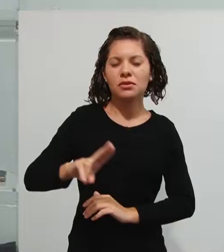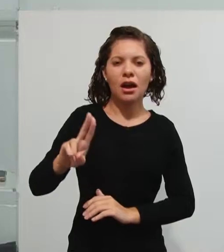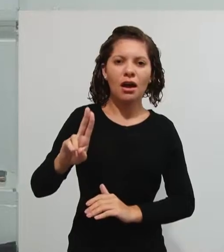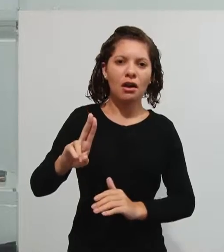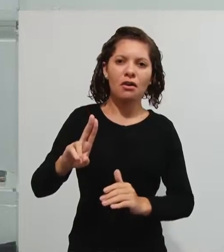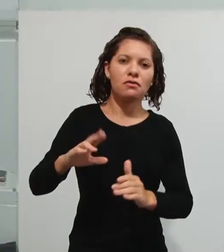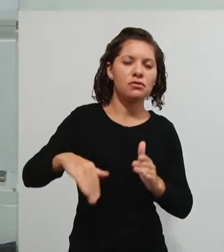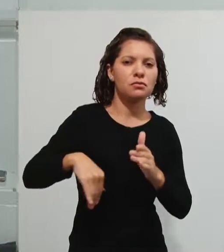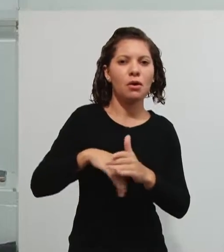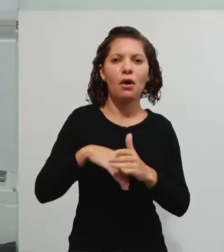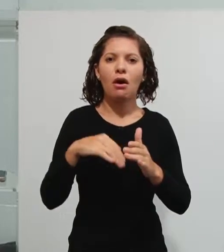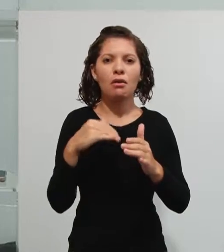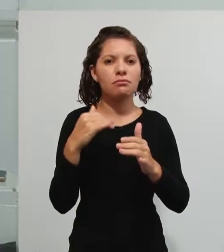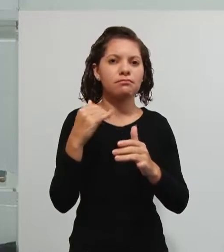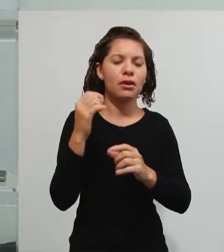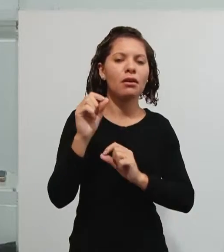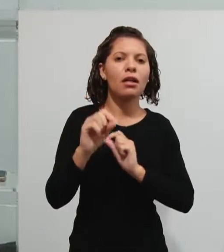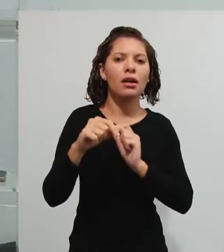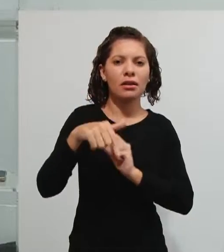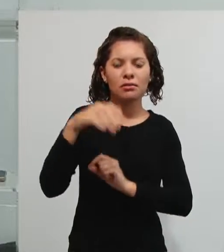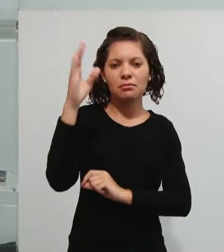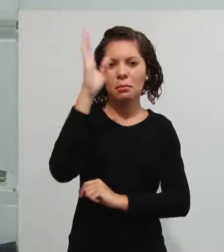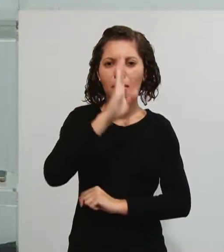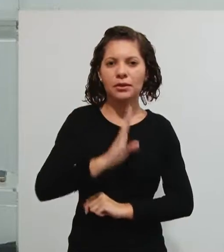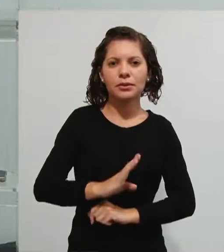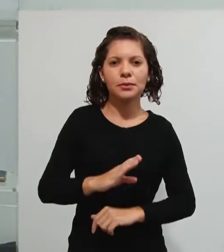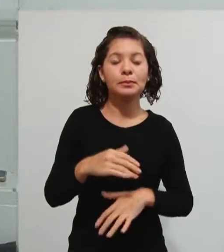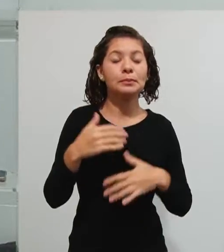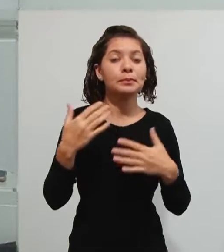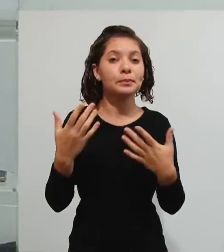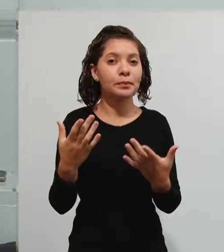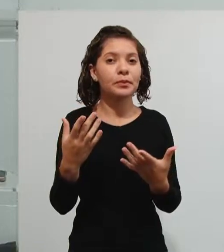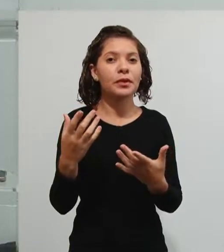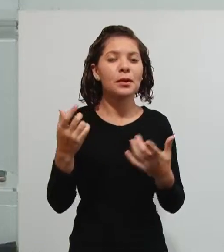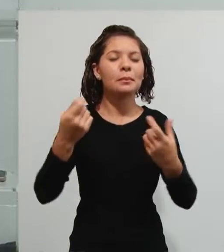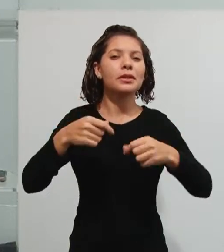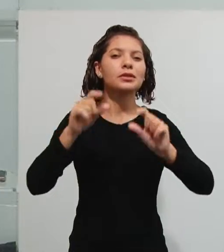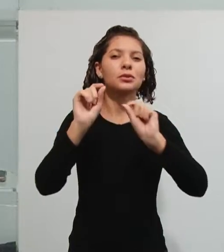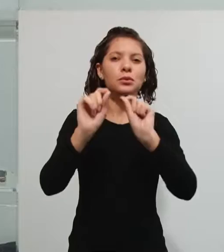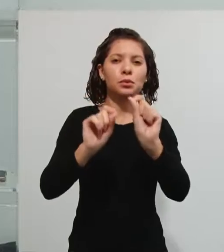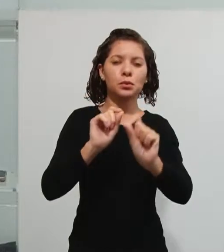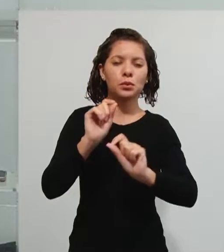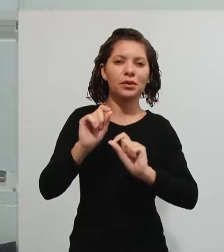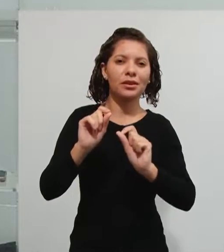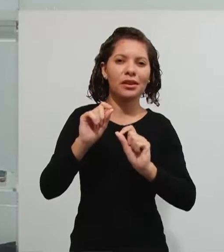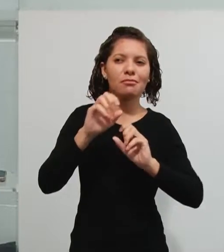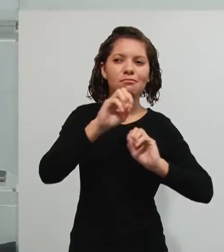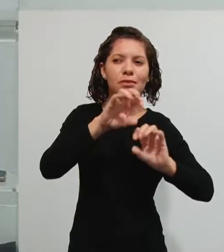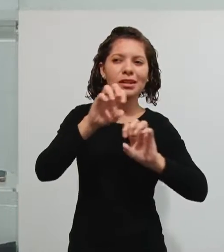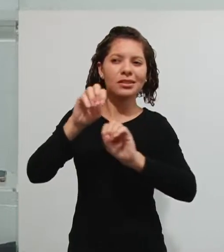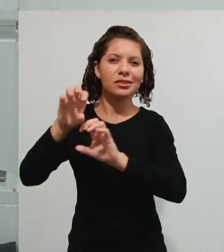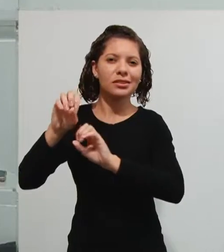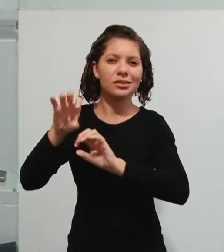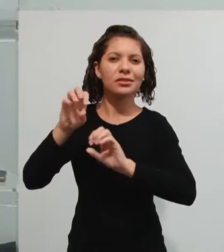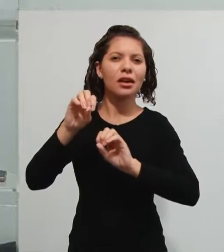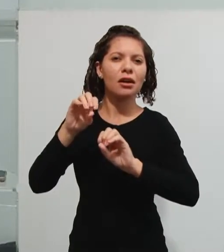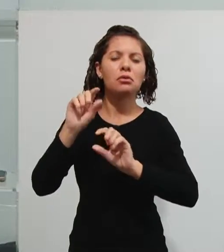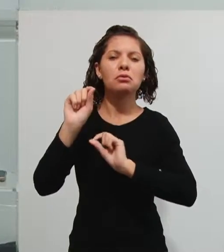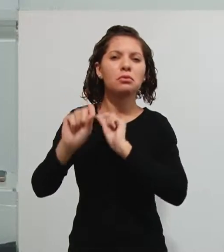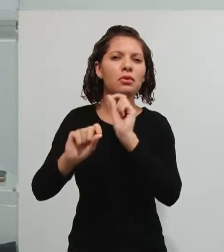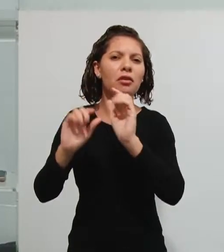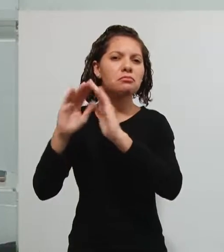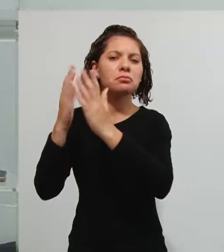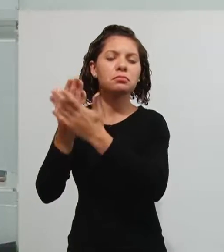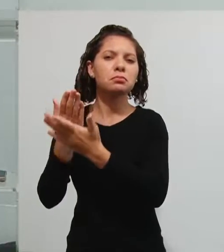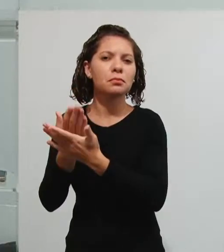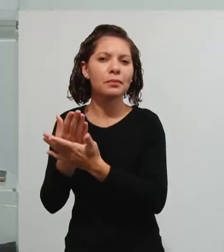nacional nossa do Brasil. Então, vamos lá. Lá eu vou precisar de quê para poder ensinar essas crianças numa escola de